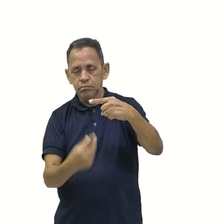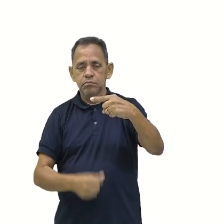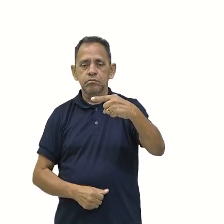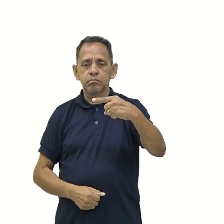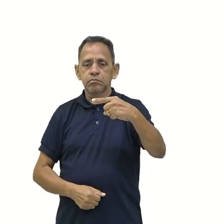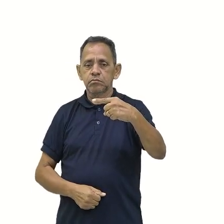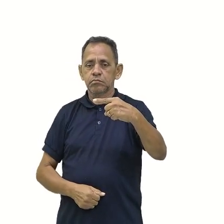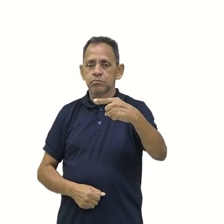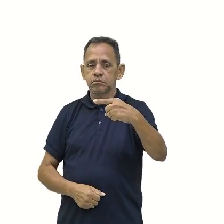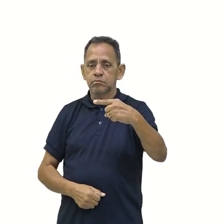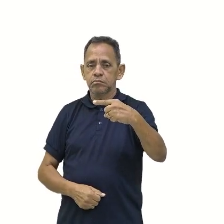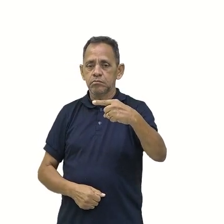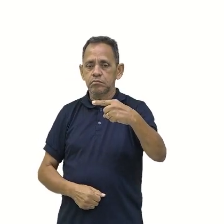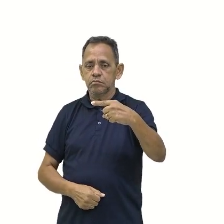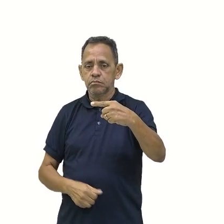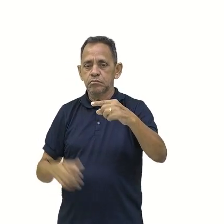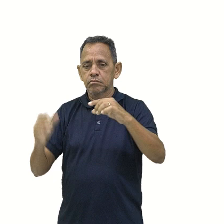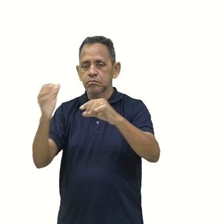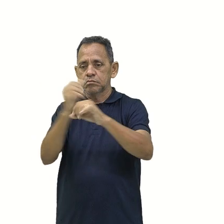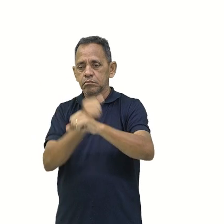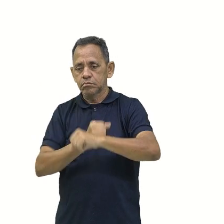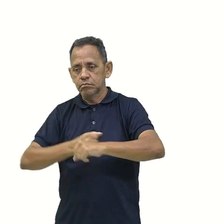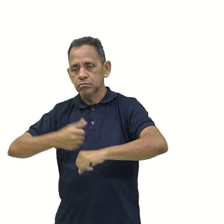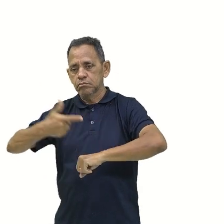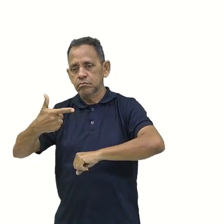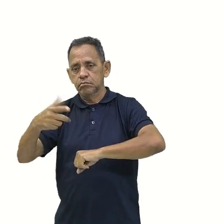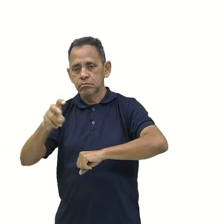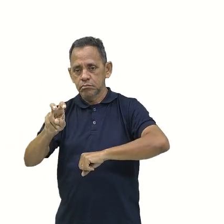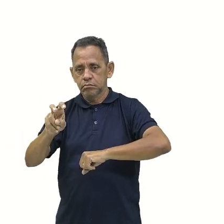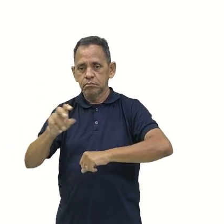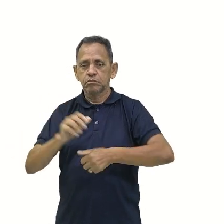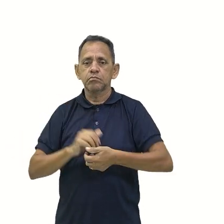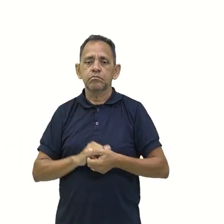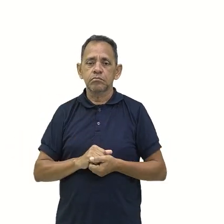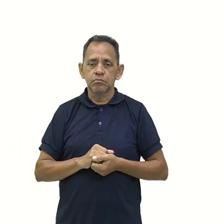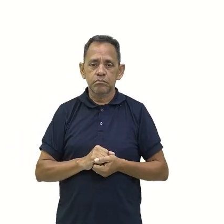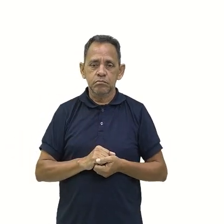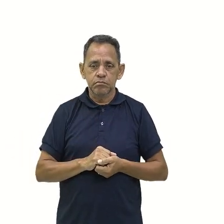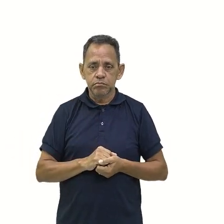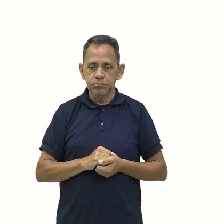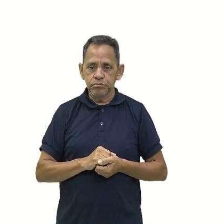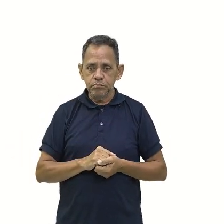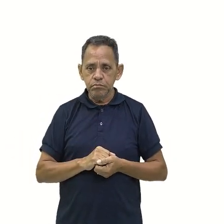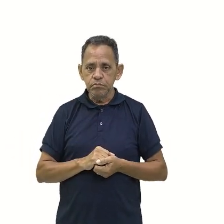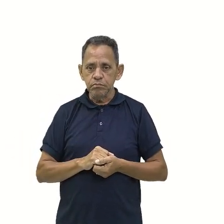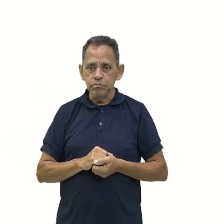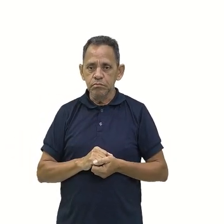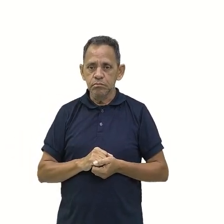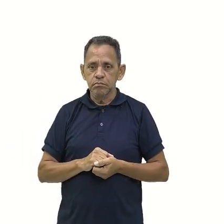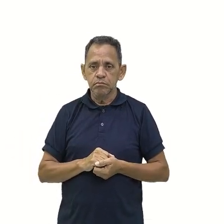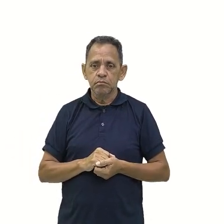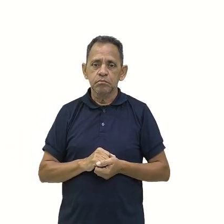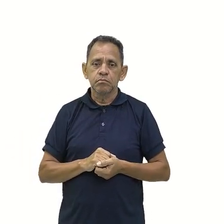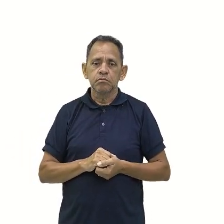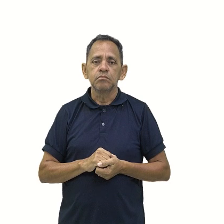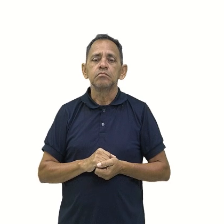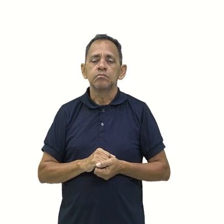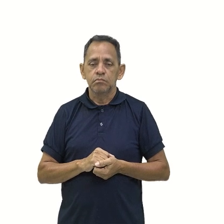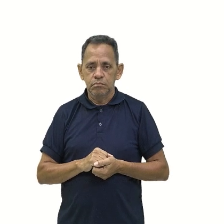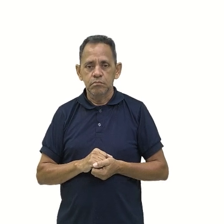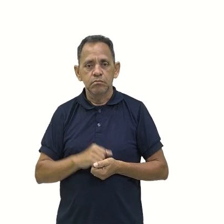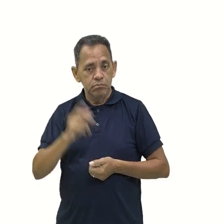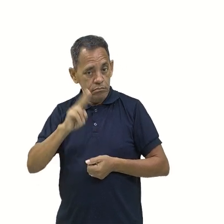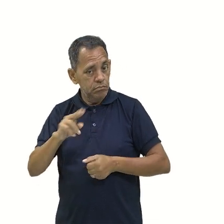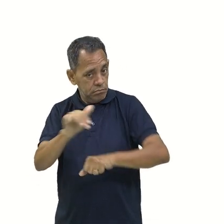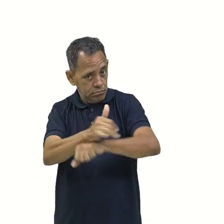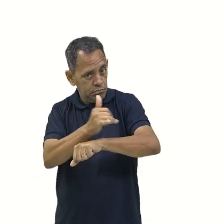2. Viram só? E aí 50 sobre 2 é igual a 25. Bacana? Então é dessa forma que a gente vai